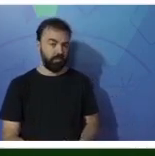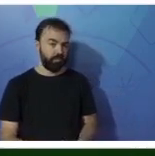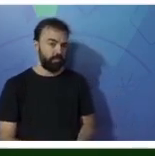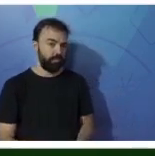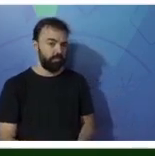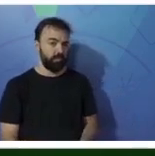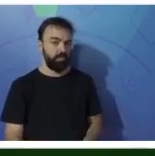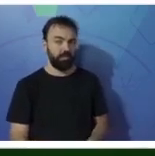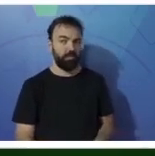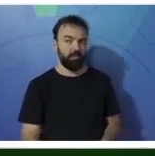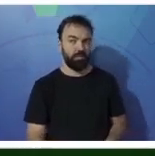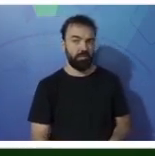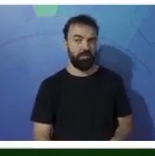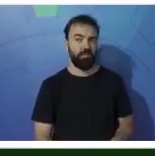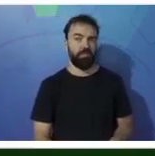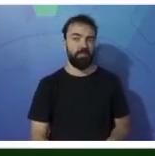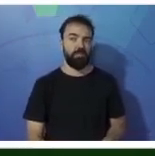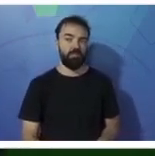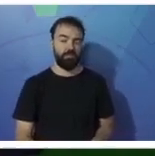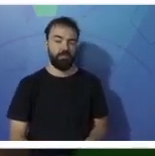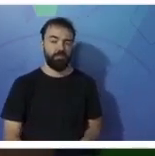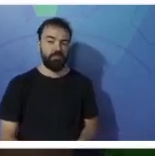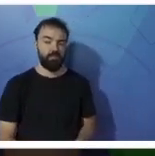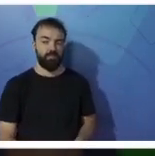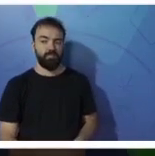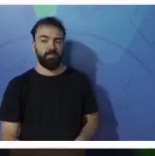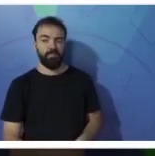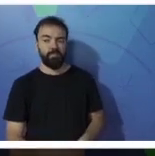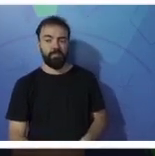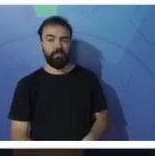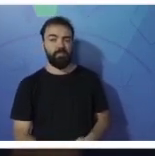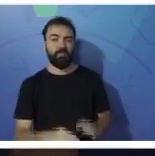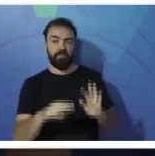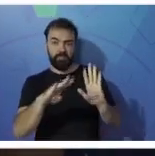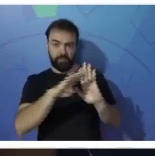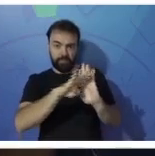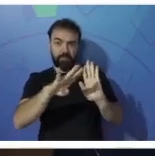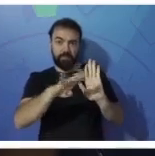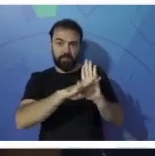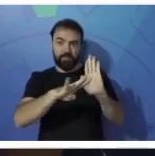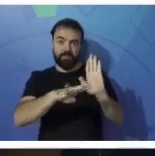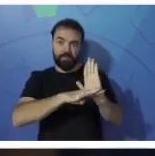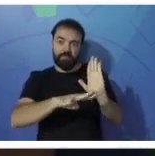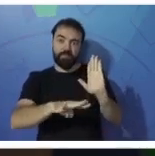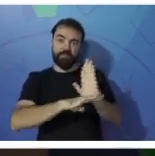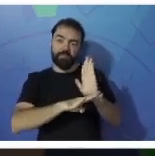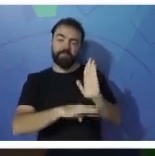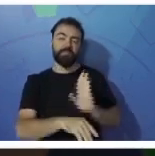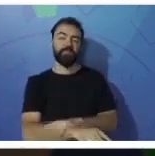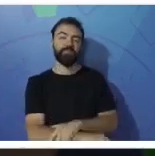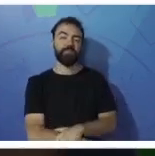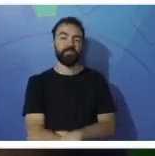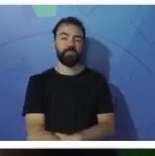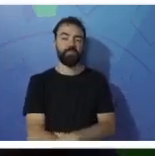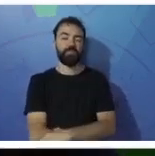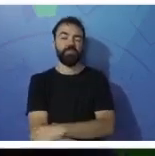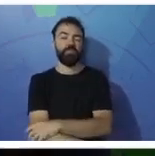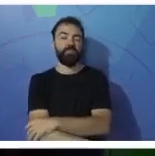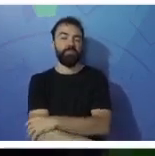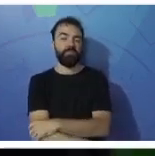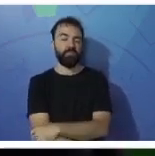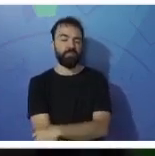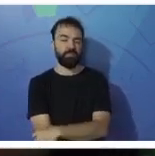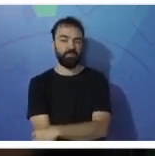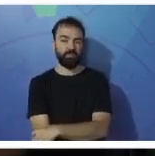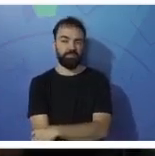foi você que escreveu a carta, ou quem escreveu a carta. Então, essas são as estruturas de uma carta, tá,